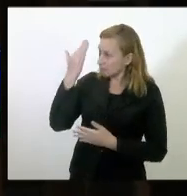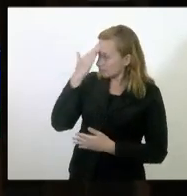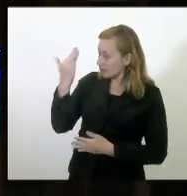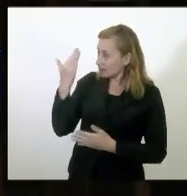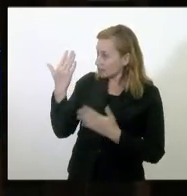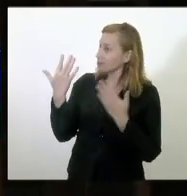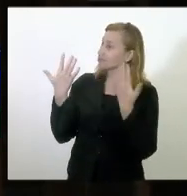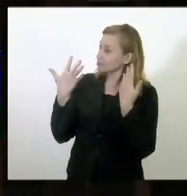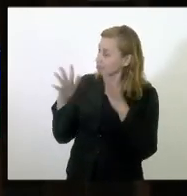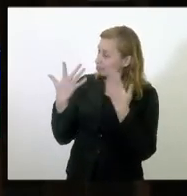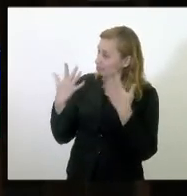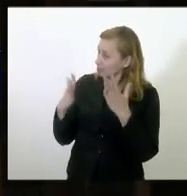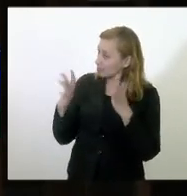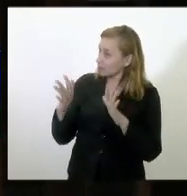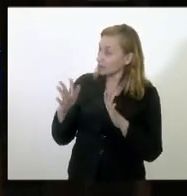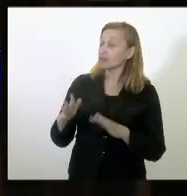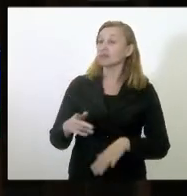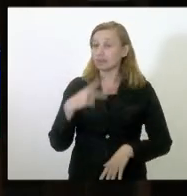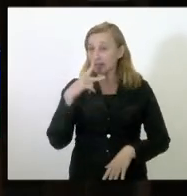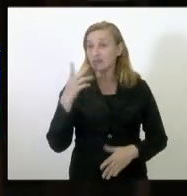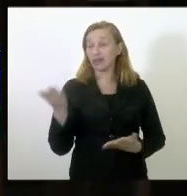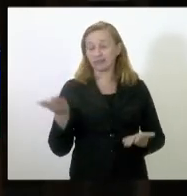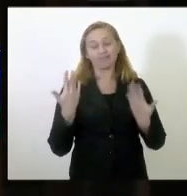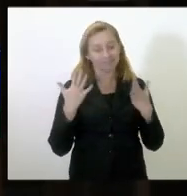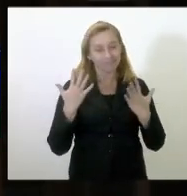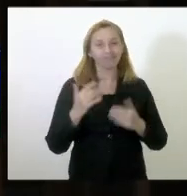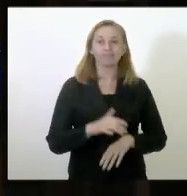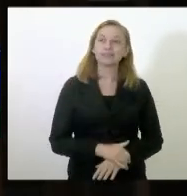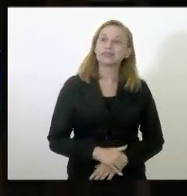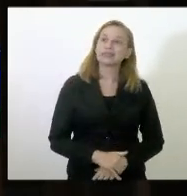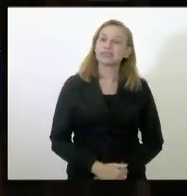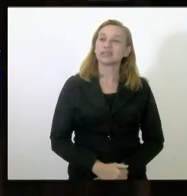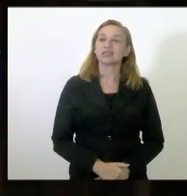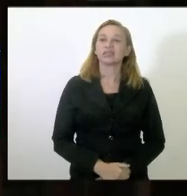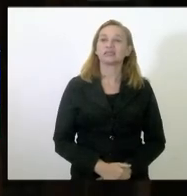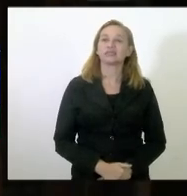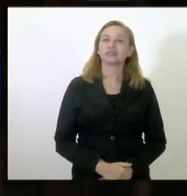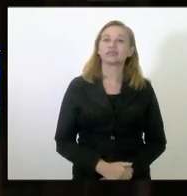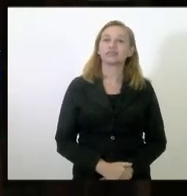discurso. Você é campeão mesmo, não tem jeito não. E